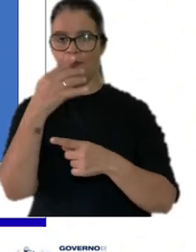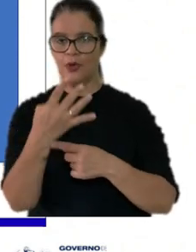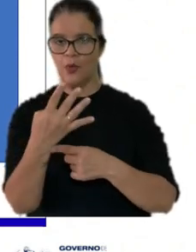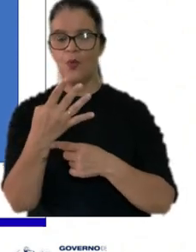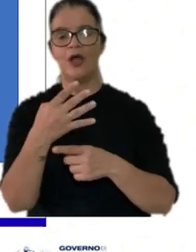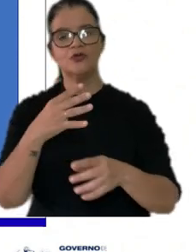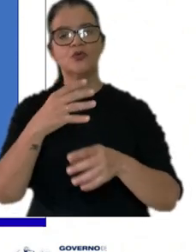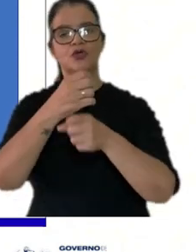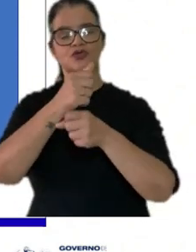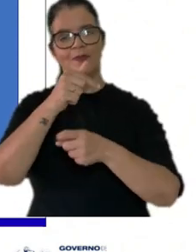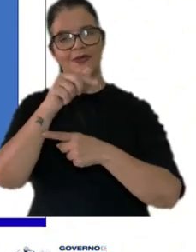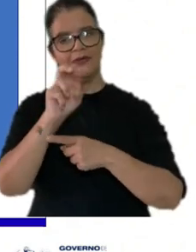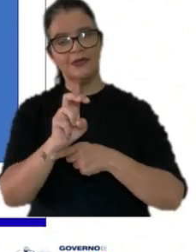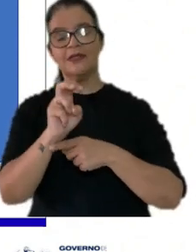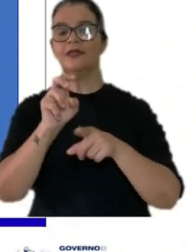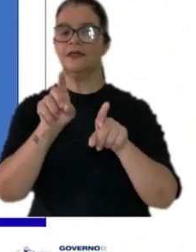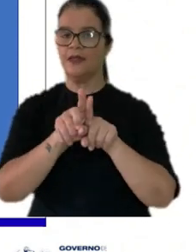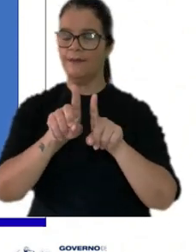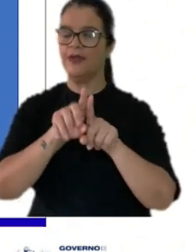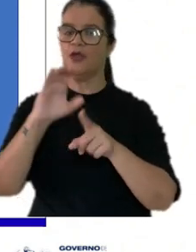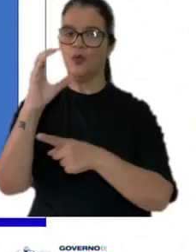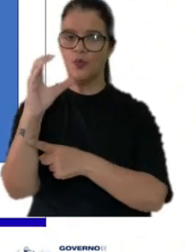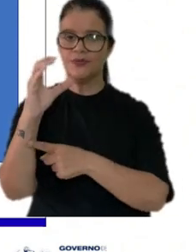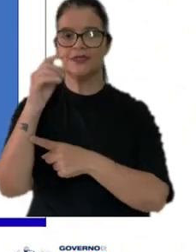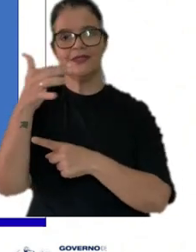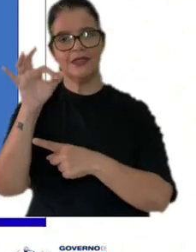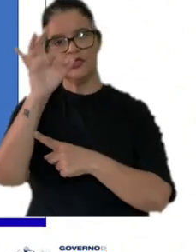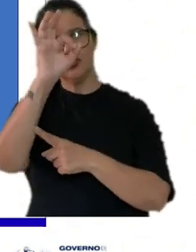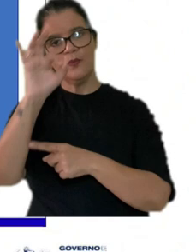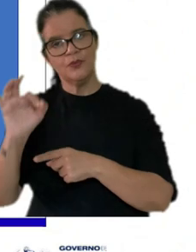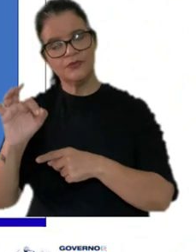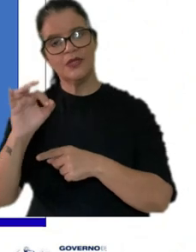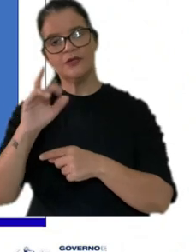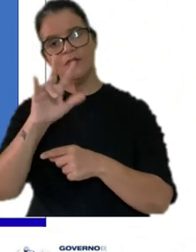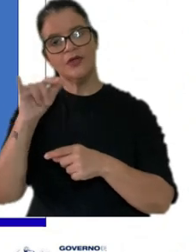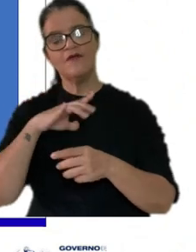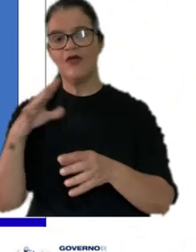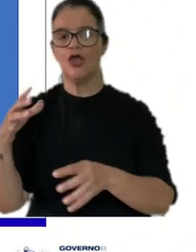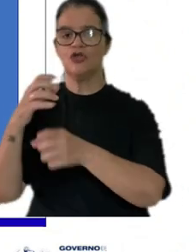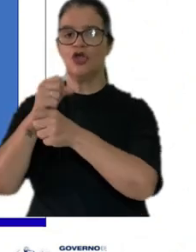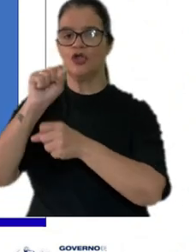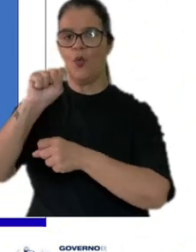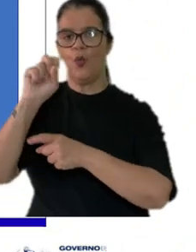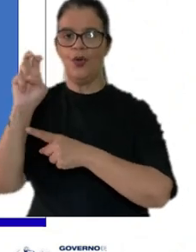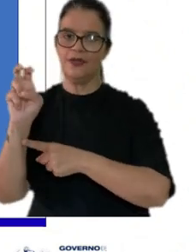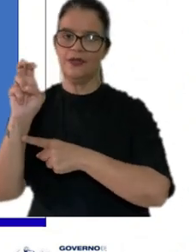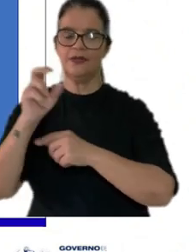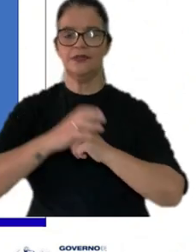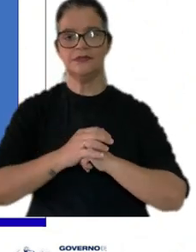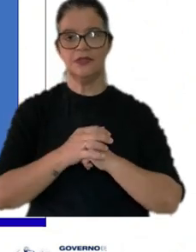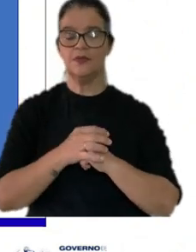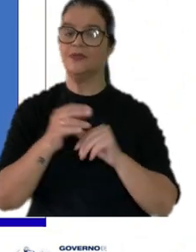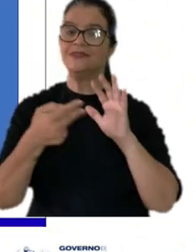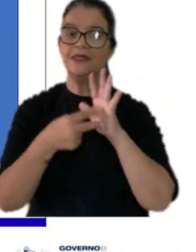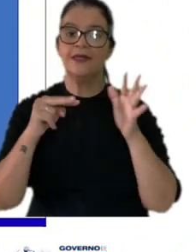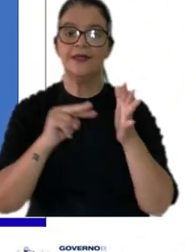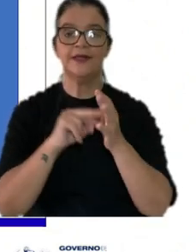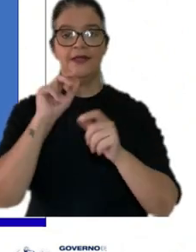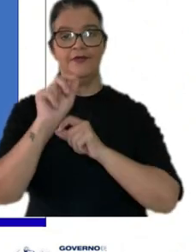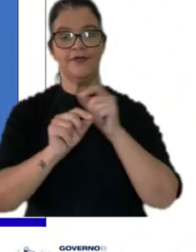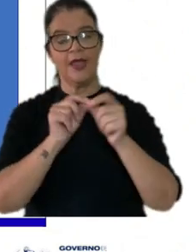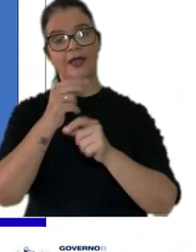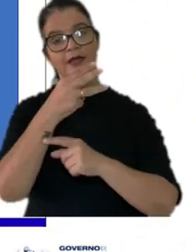75% e com o time C 10% que vai um total de 85% significa que esses